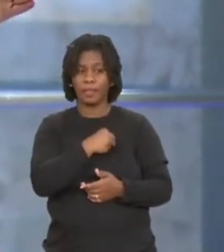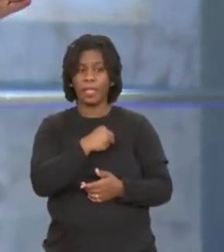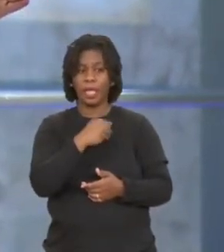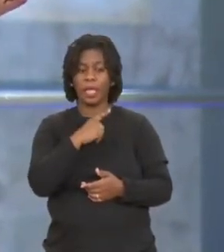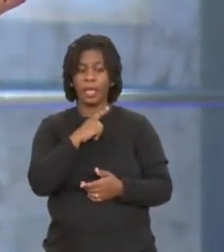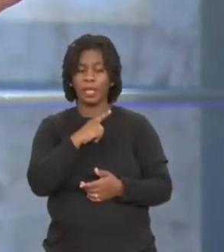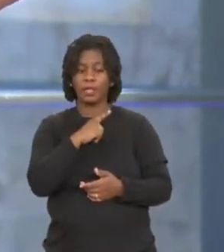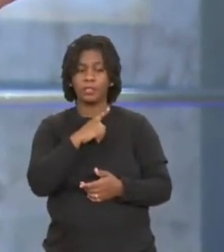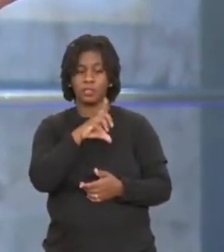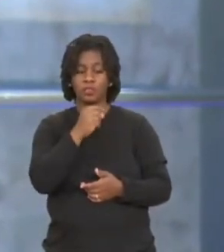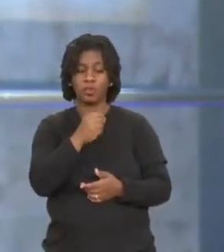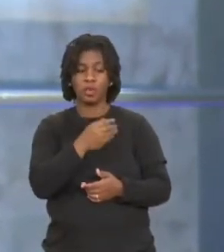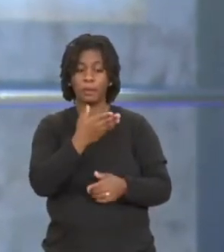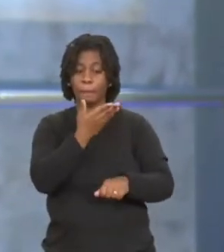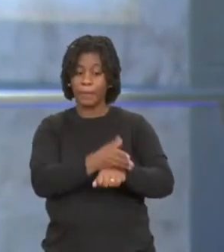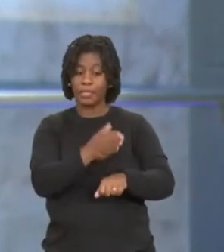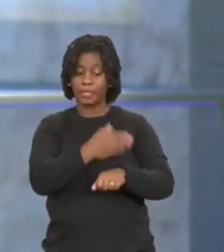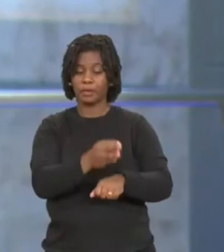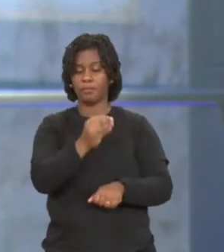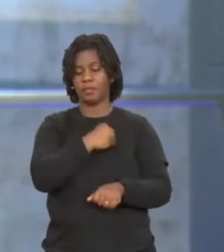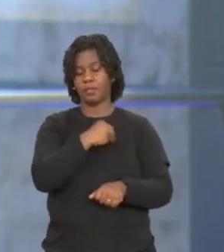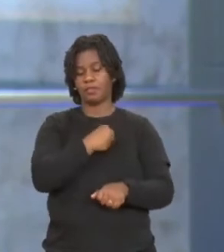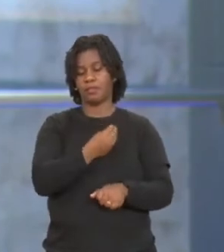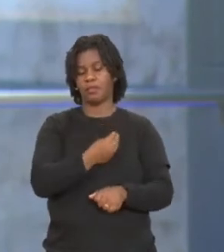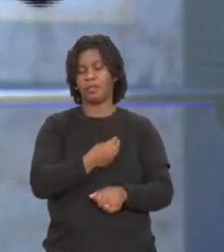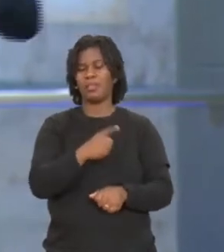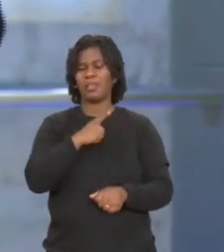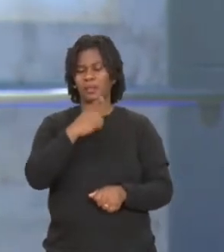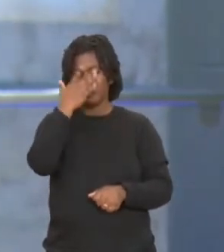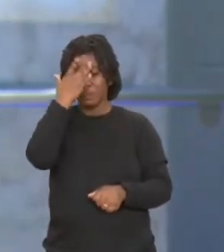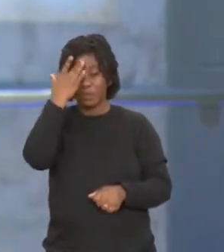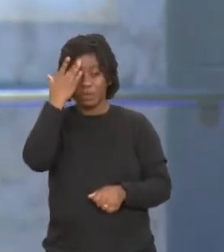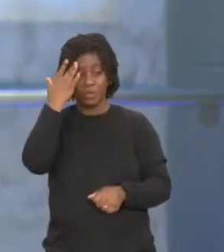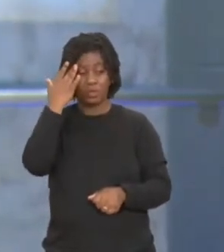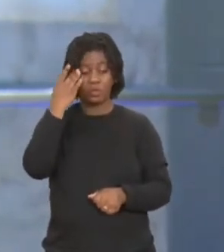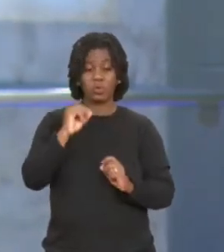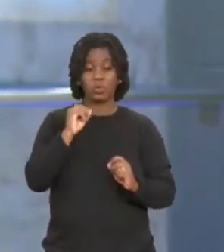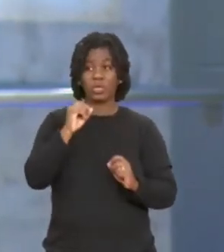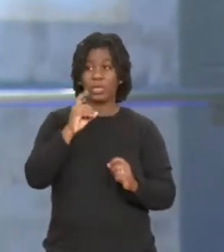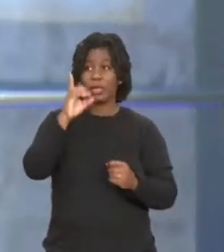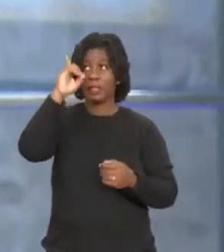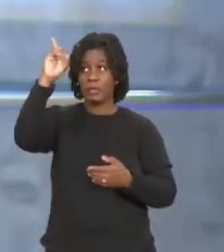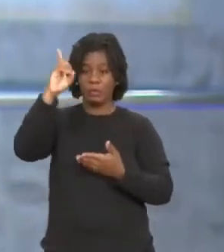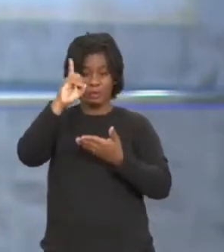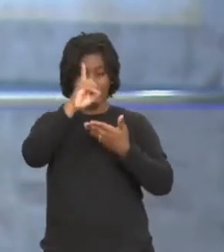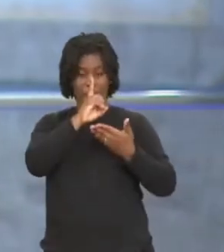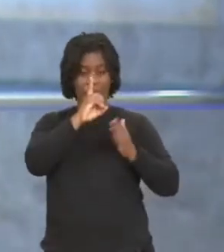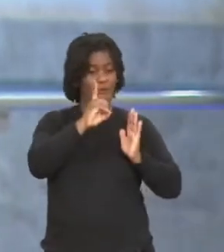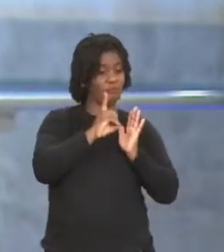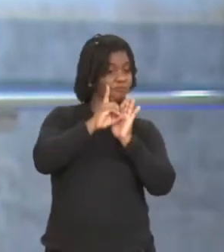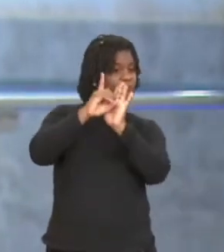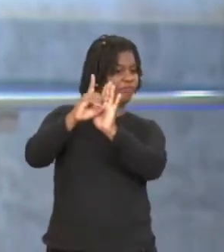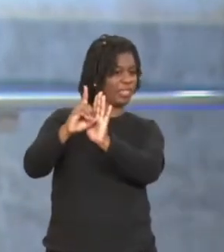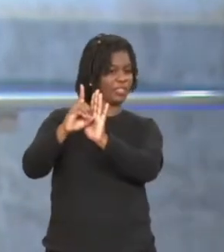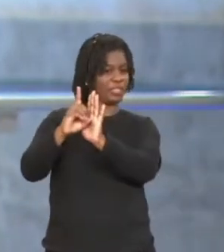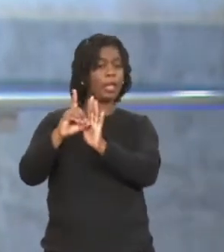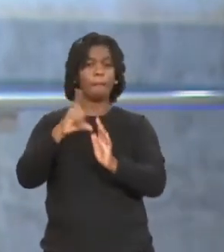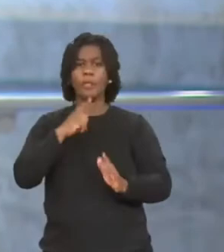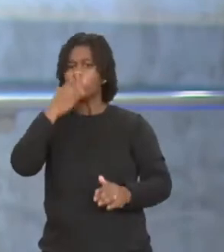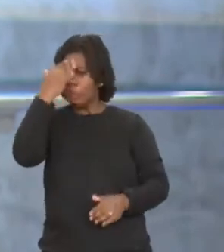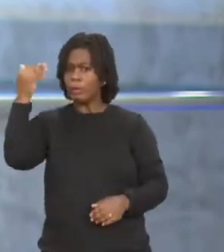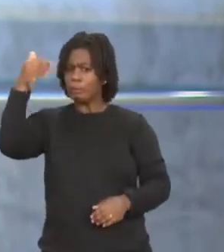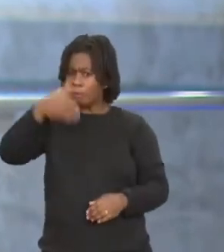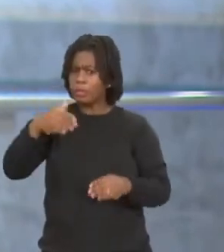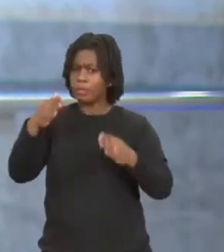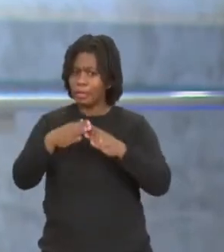delas. São pessoas que não dão espaço para Deus. São pessoas que mesmo dentro da igreja, se